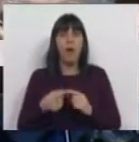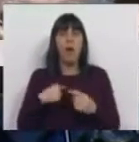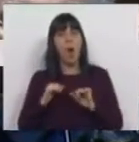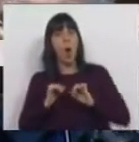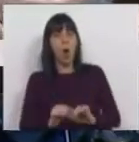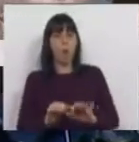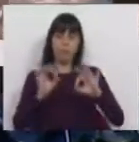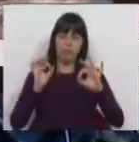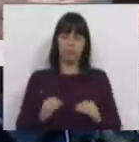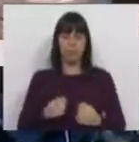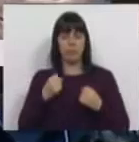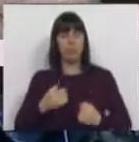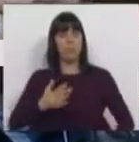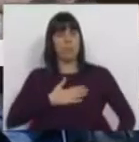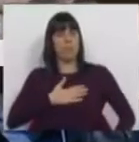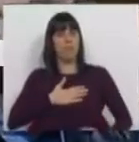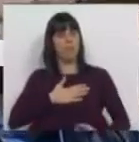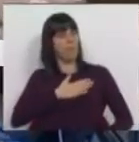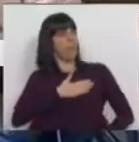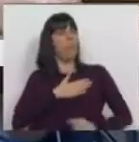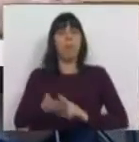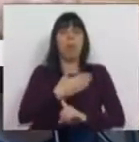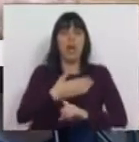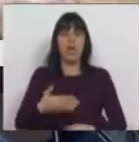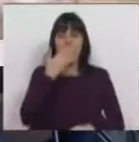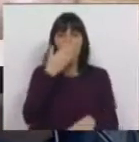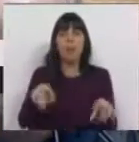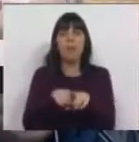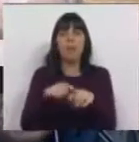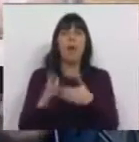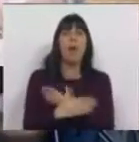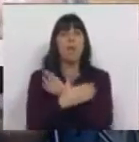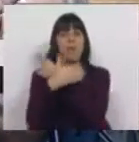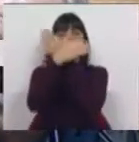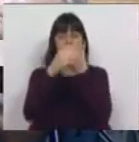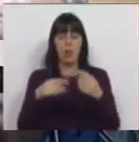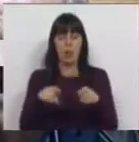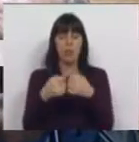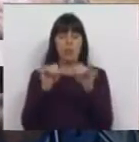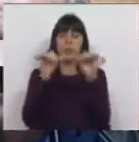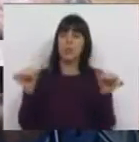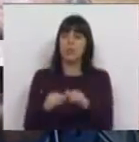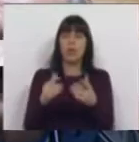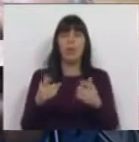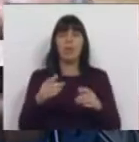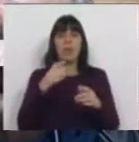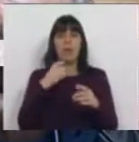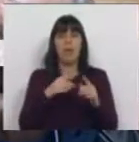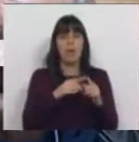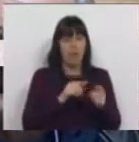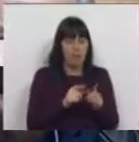de oposição, batendo a mão no peito pelo país. É quase como que a borboleta do nosso sistema partidário português, que vai de larva e